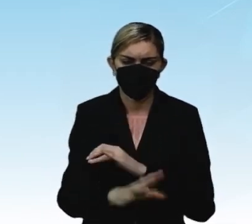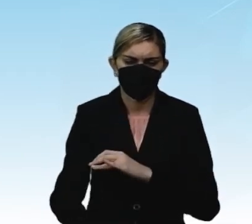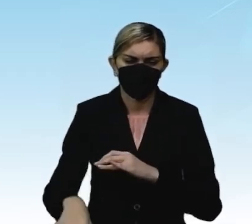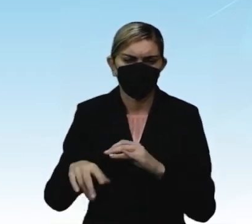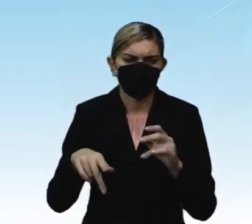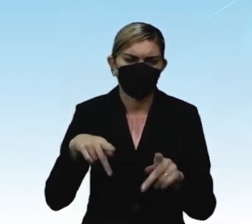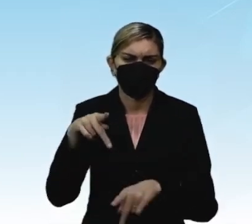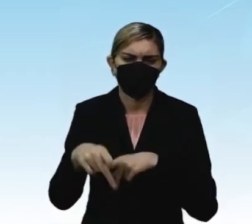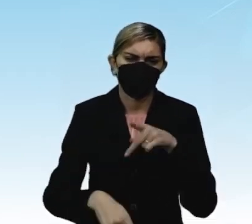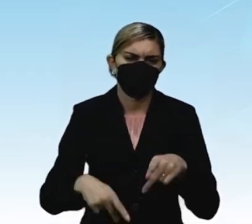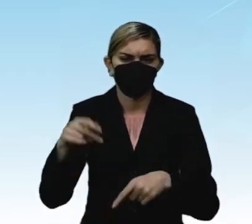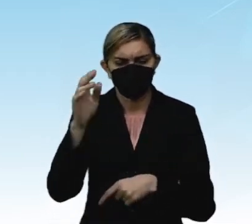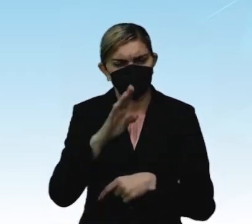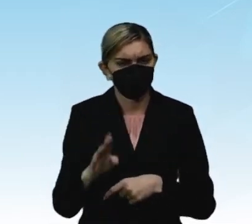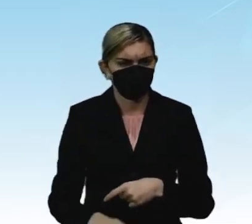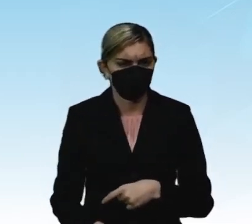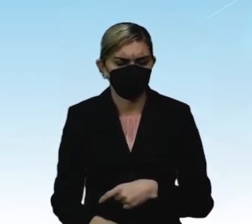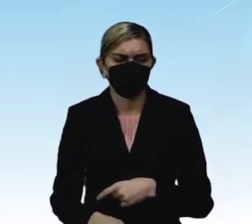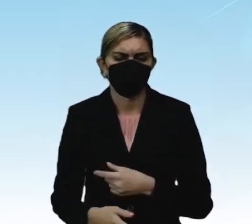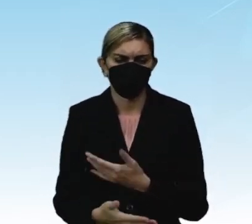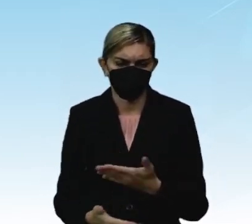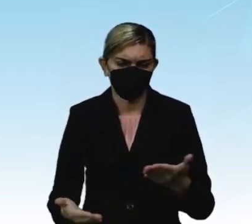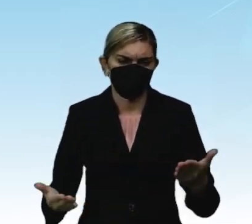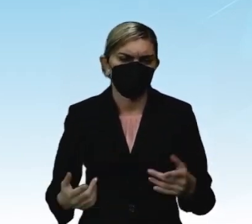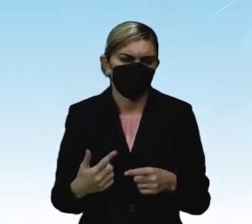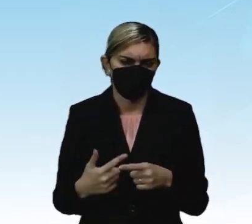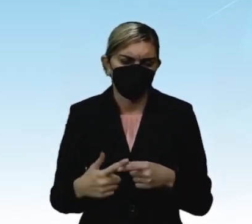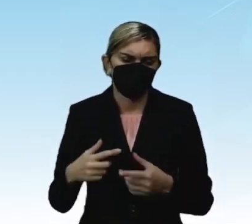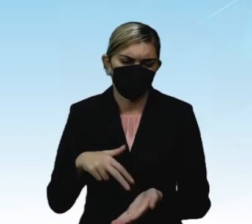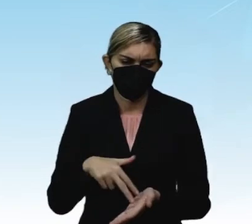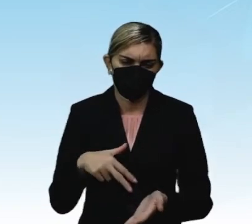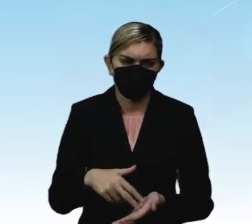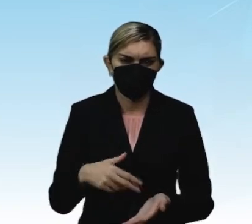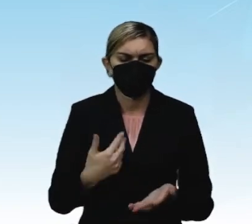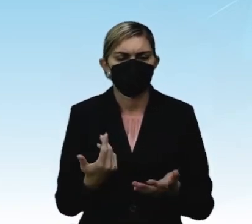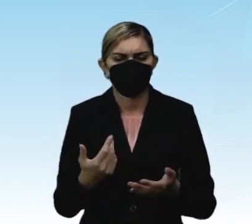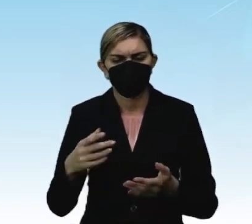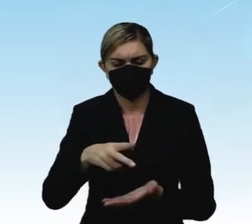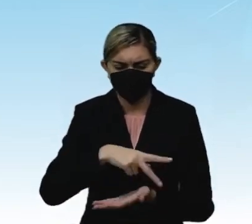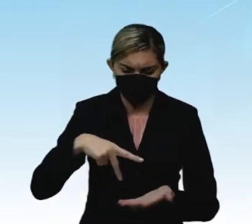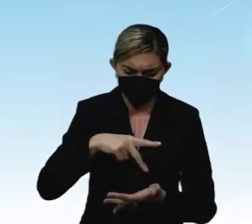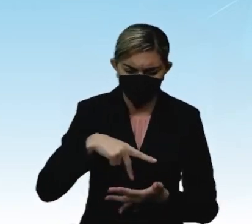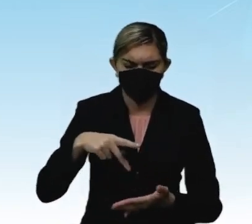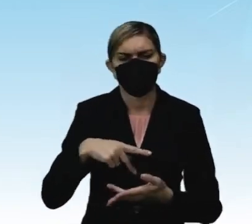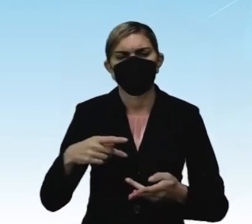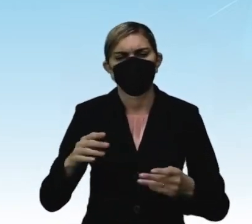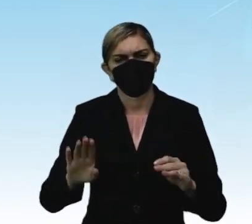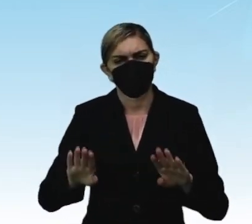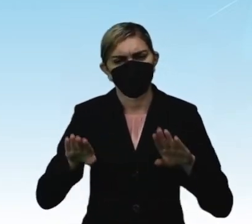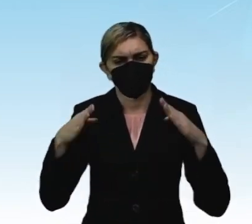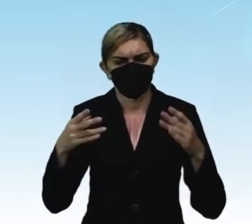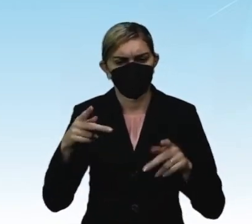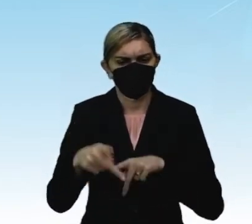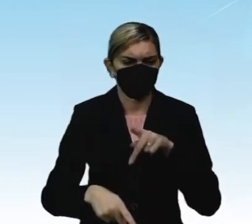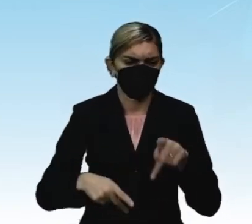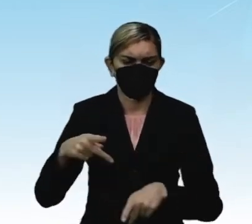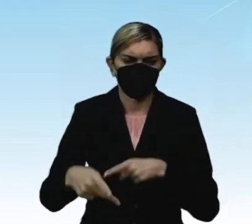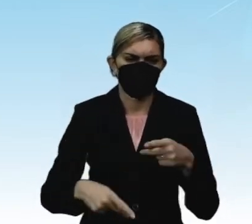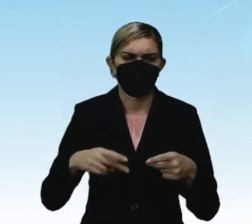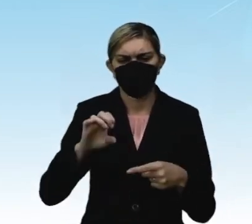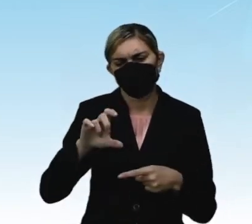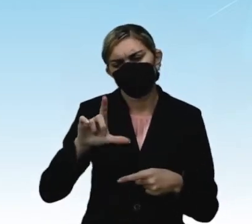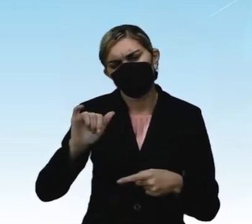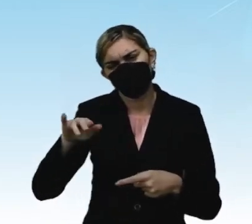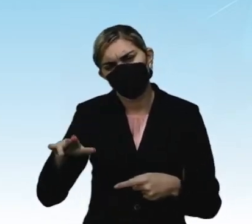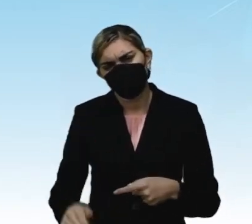povo brasileiro. Viu, meus amores? Porque está presente no elemento da dança, nas festas populares, na